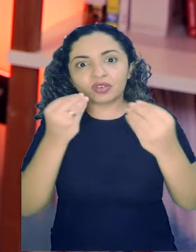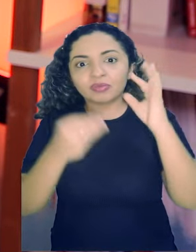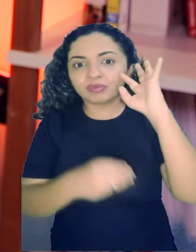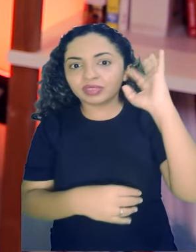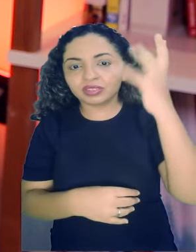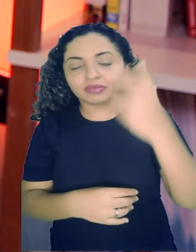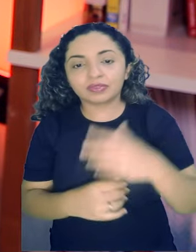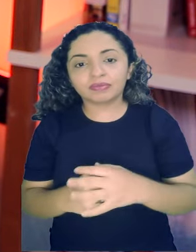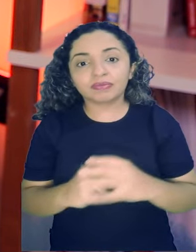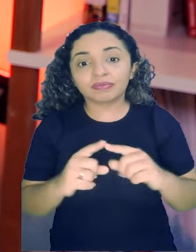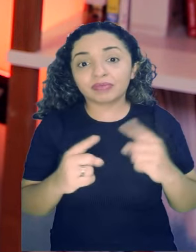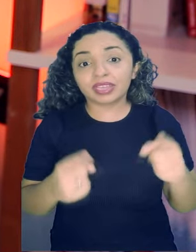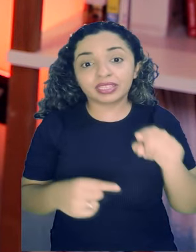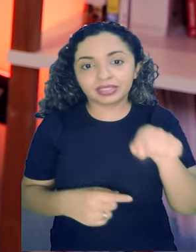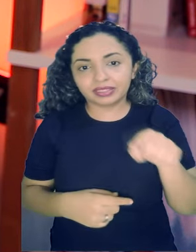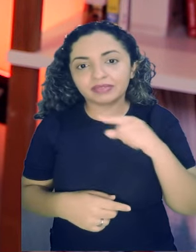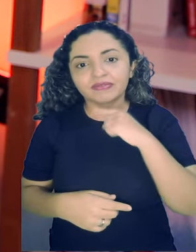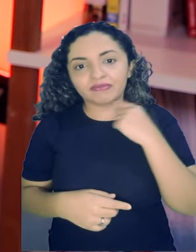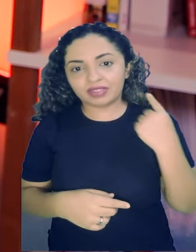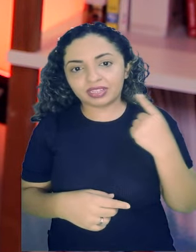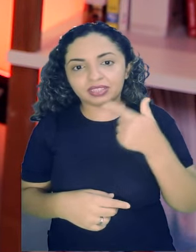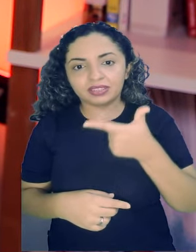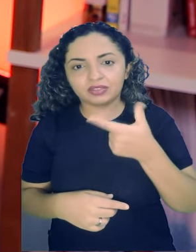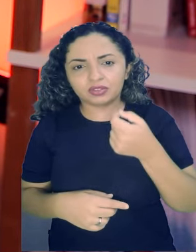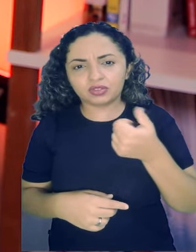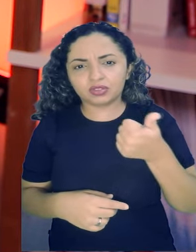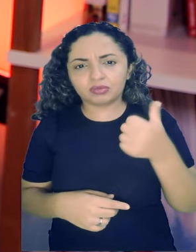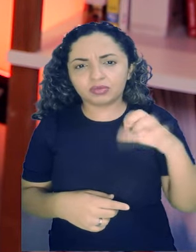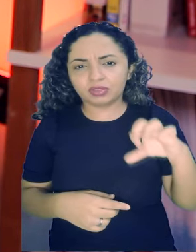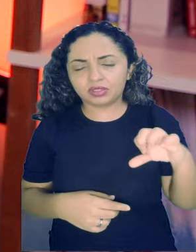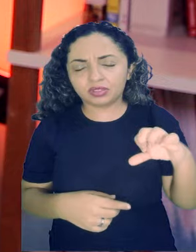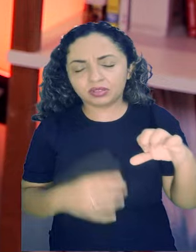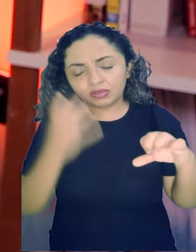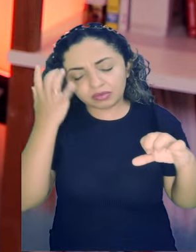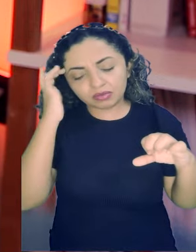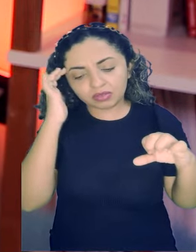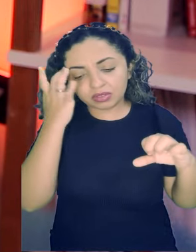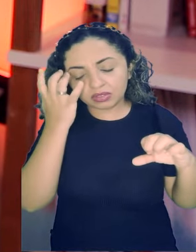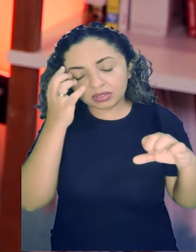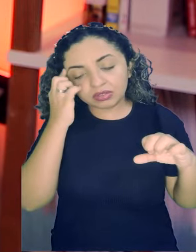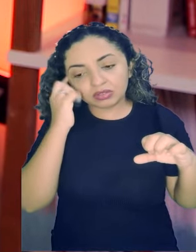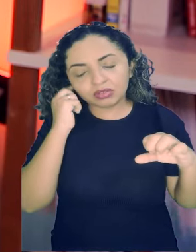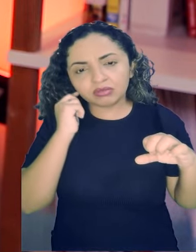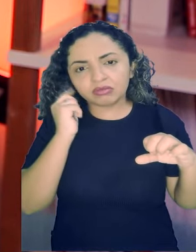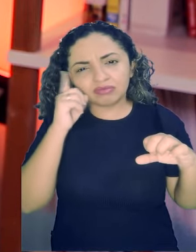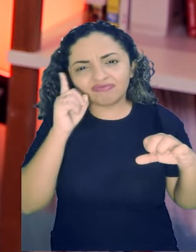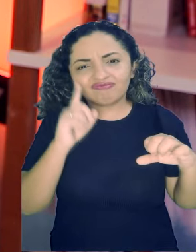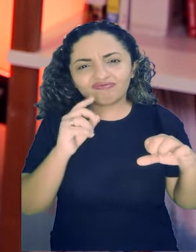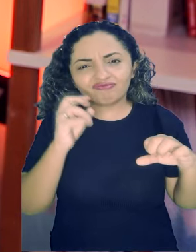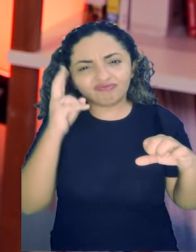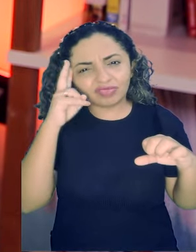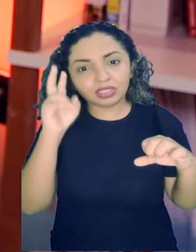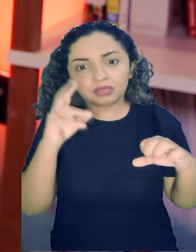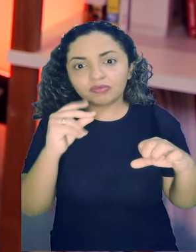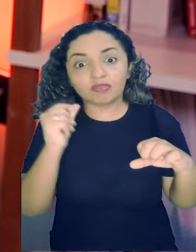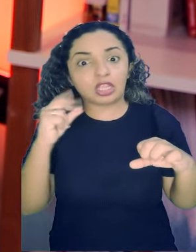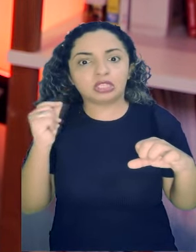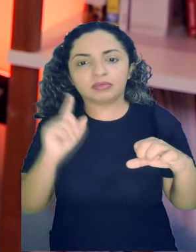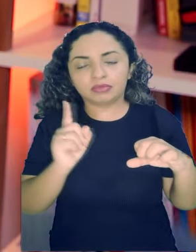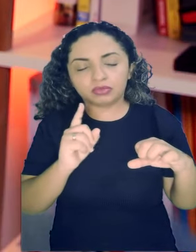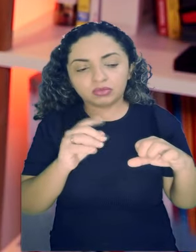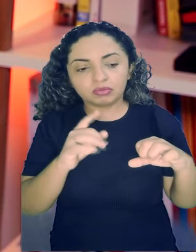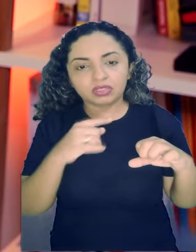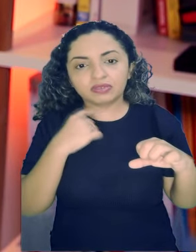solução. Infelizmente, ele morreu em 2019, eu acho, não lembro exatamente quando, mas não faz muito